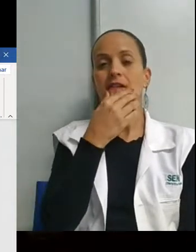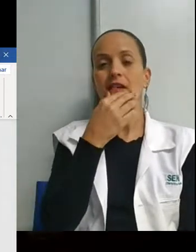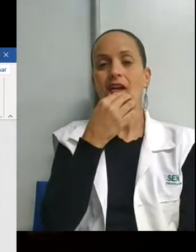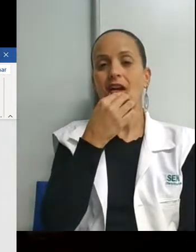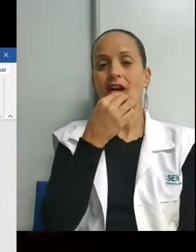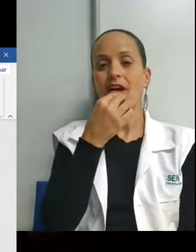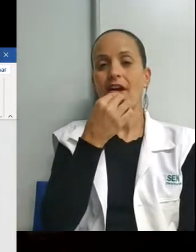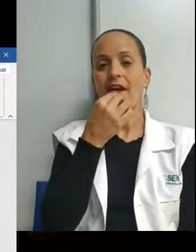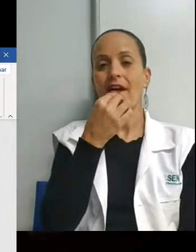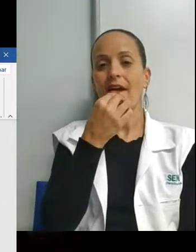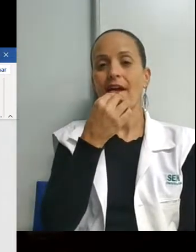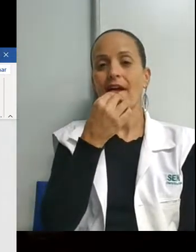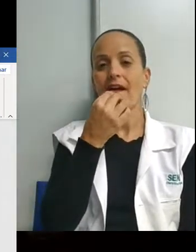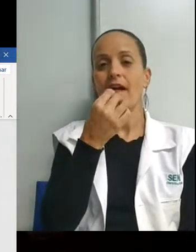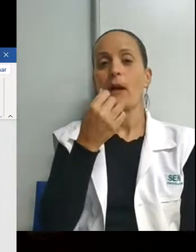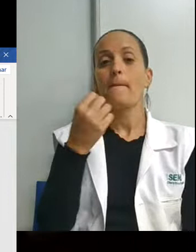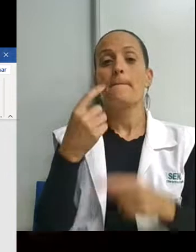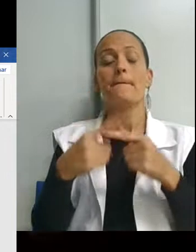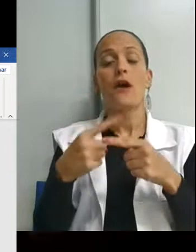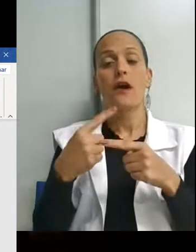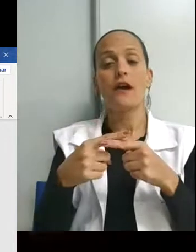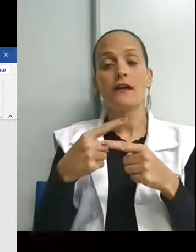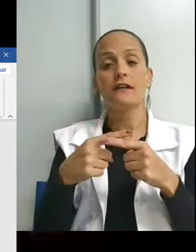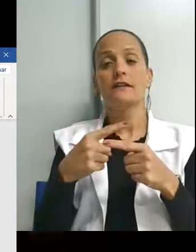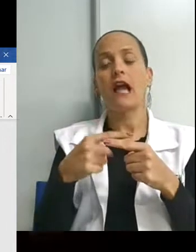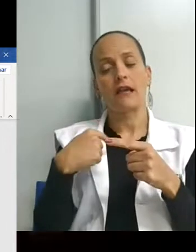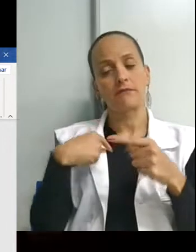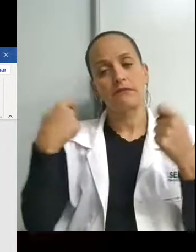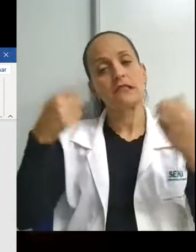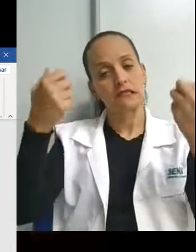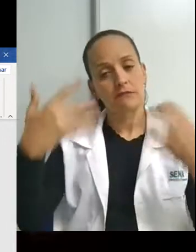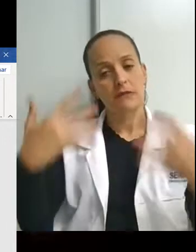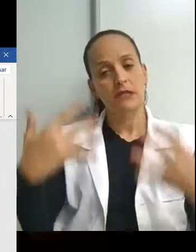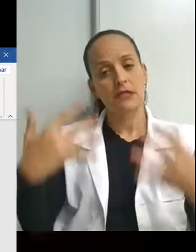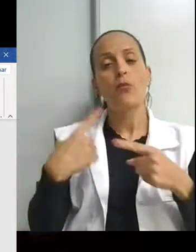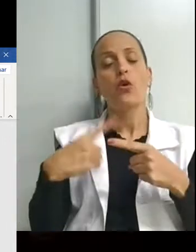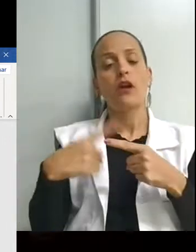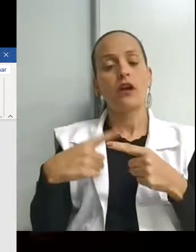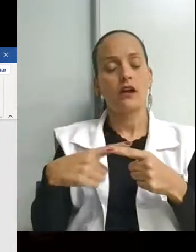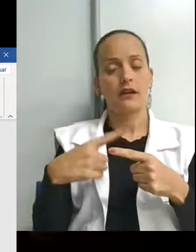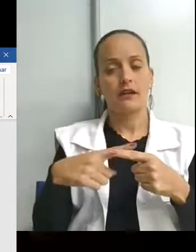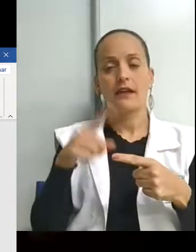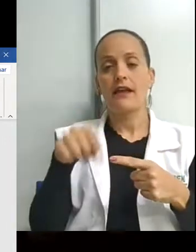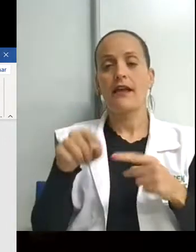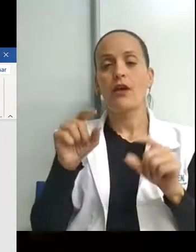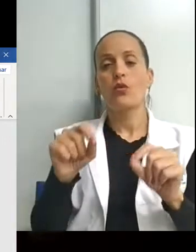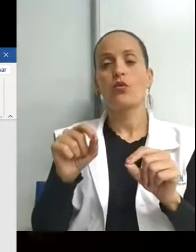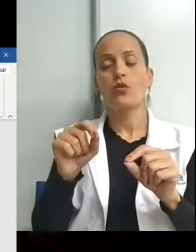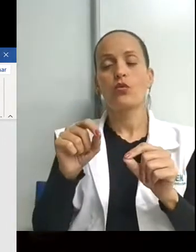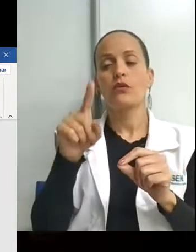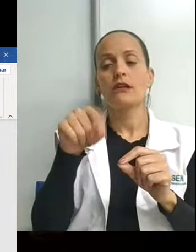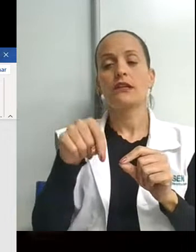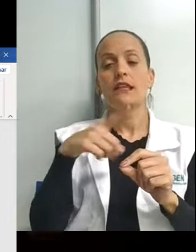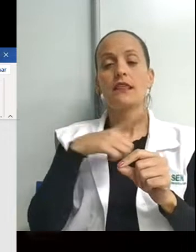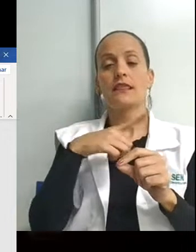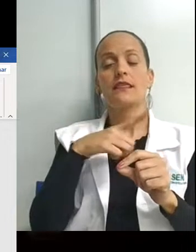Categoria 3. Pois, tem que justificar, né? Pois é o que